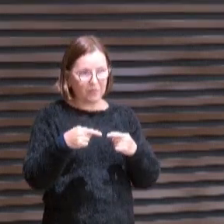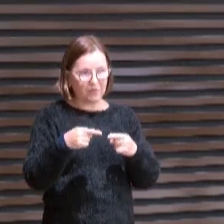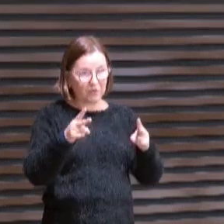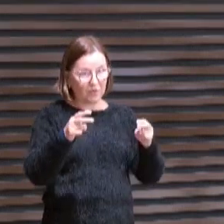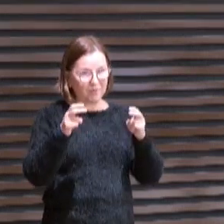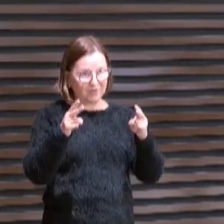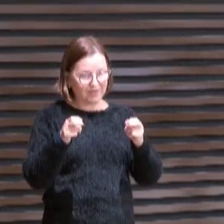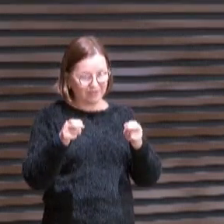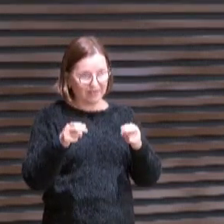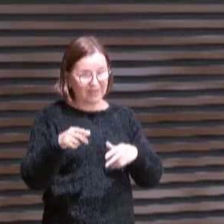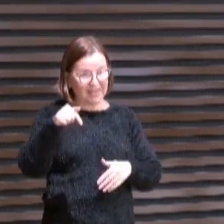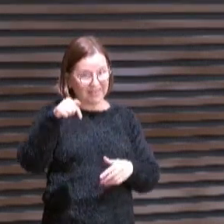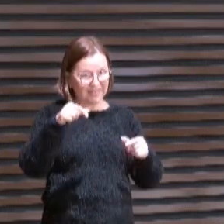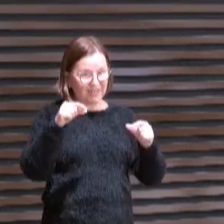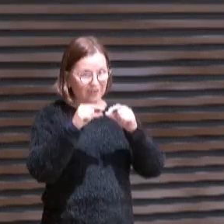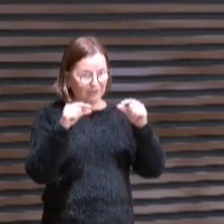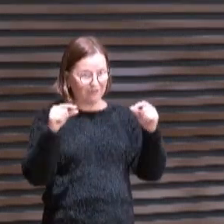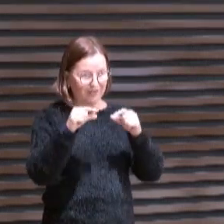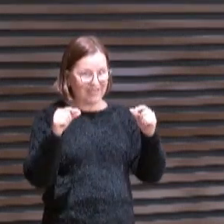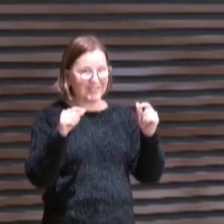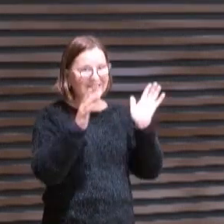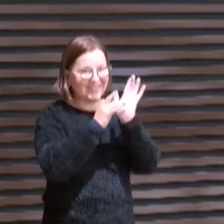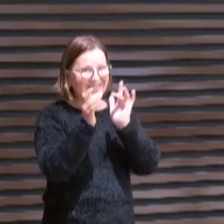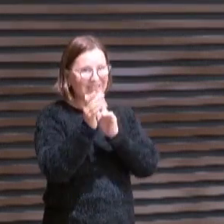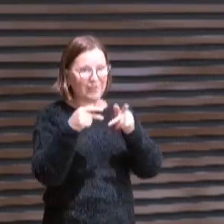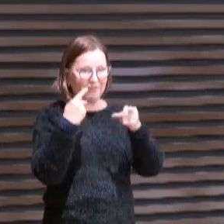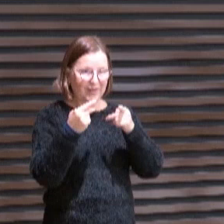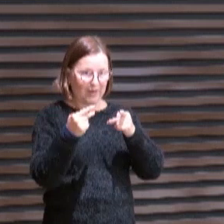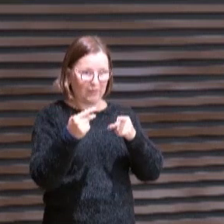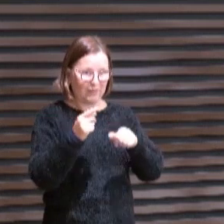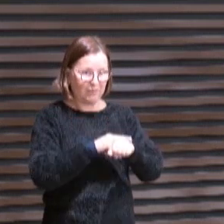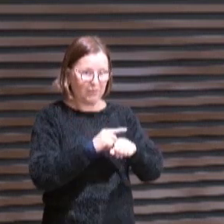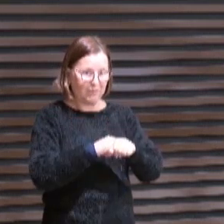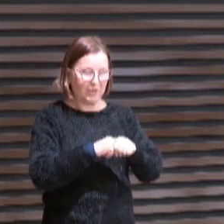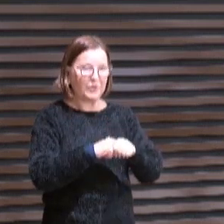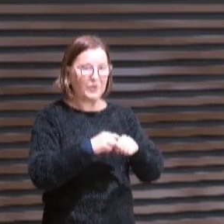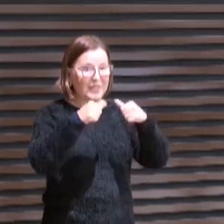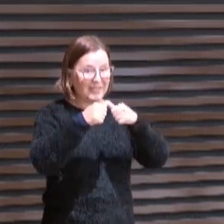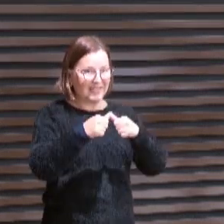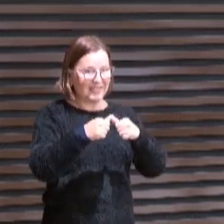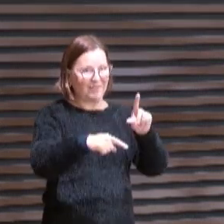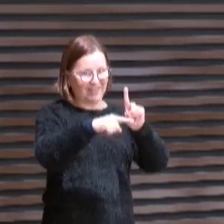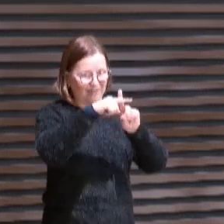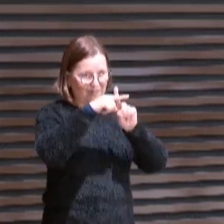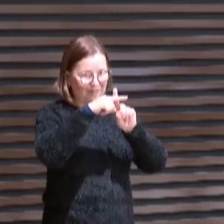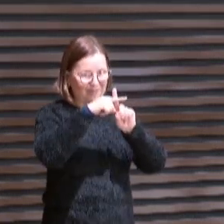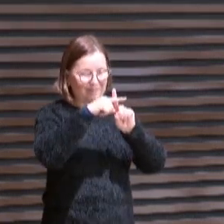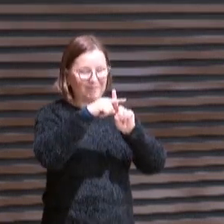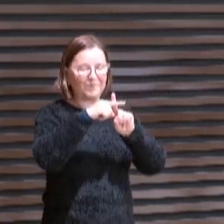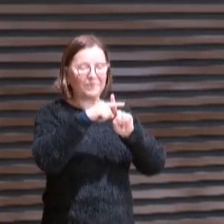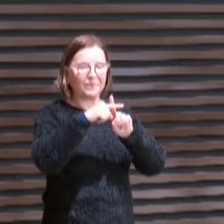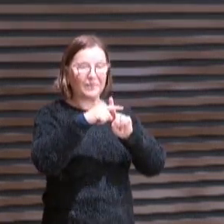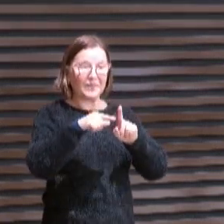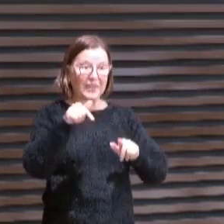observar as 7 palavras da cruz, que é um diálogo da divindade com a humanidade. São